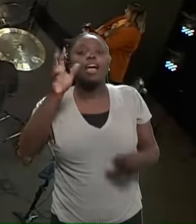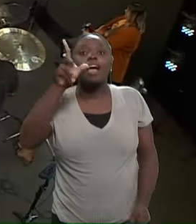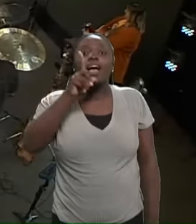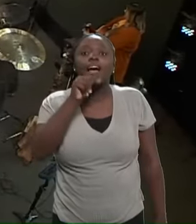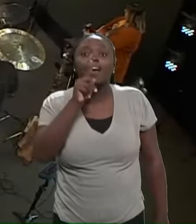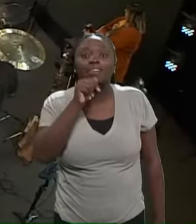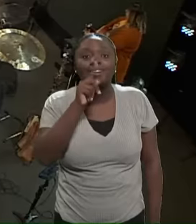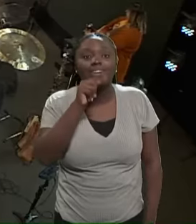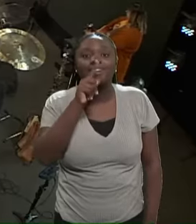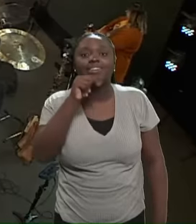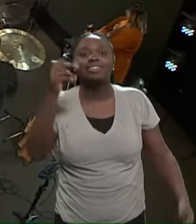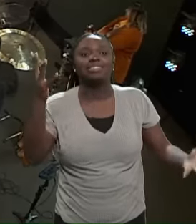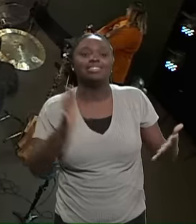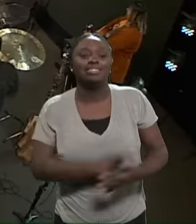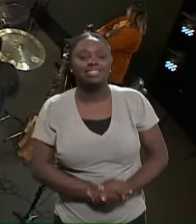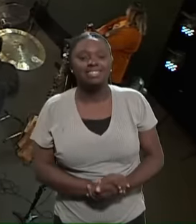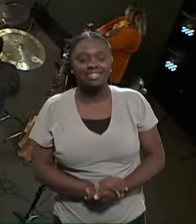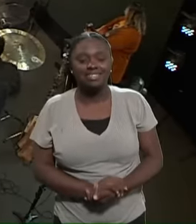água.